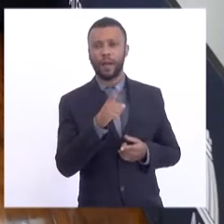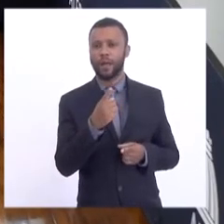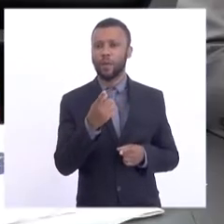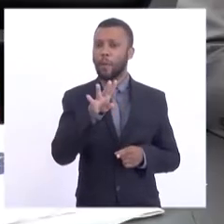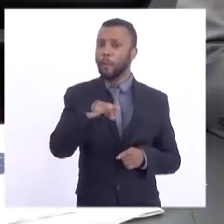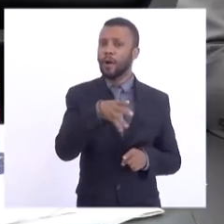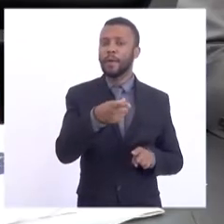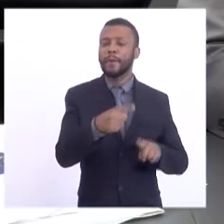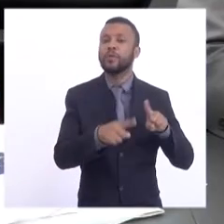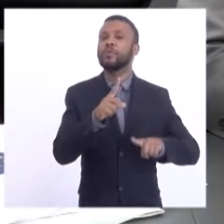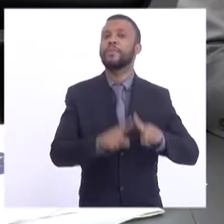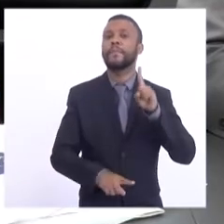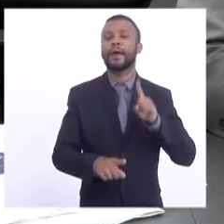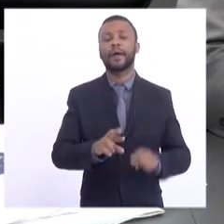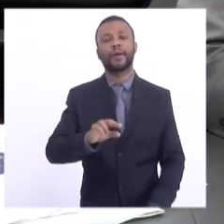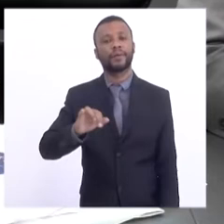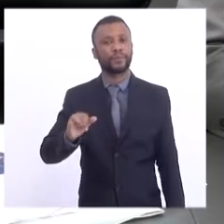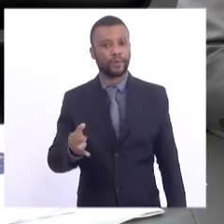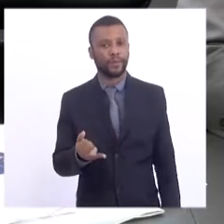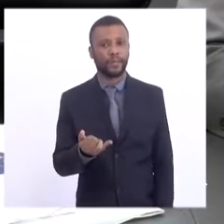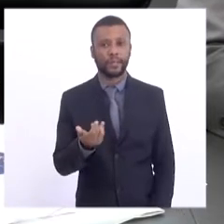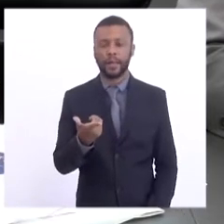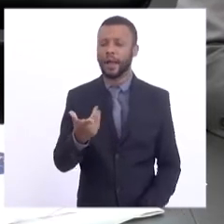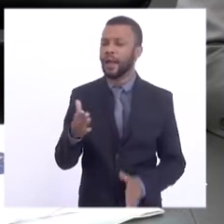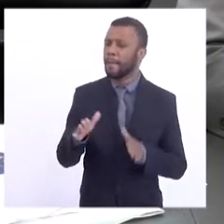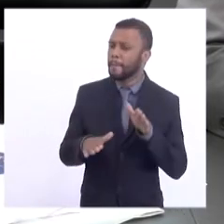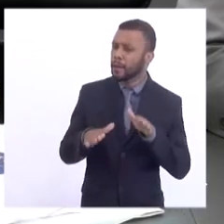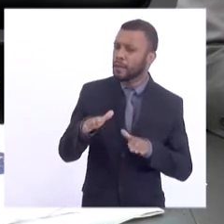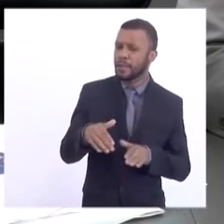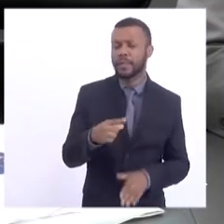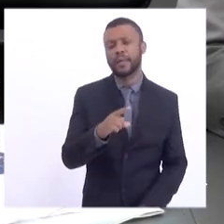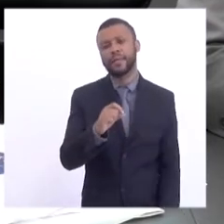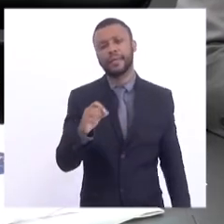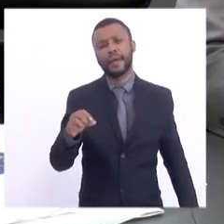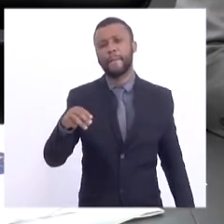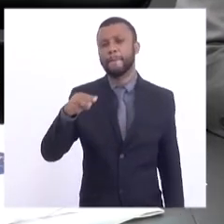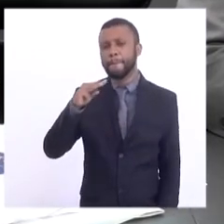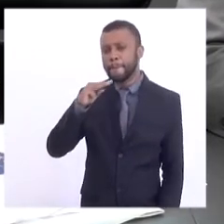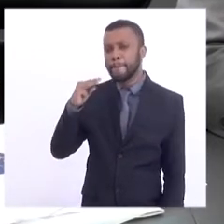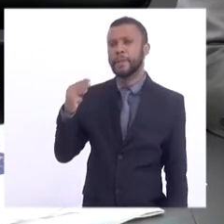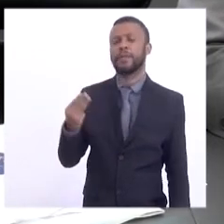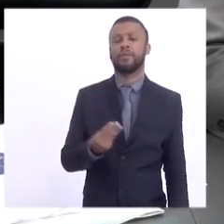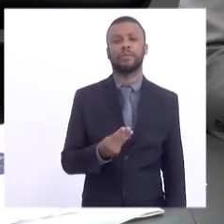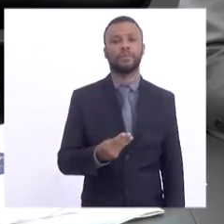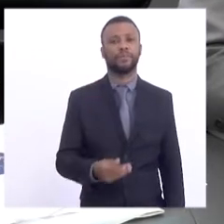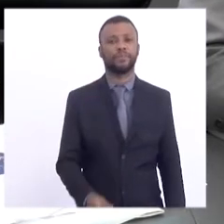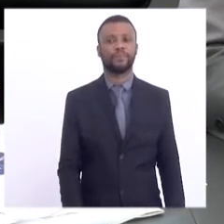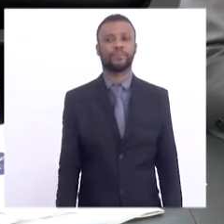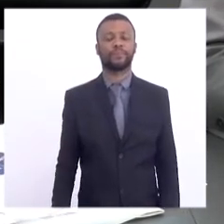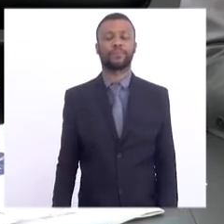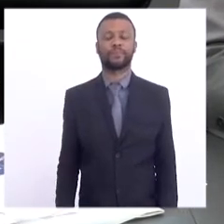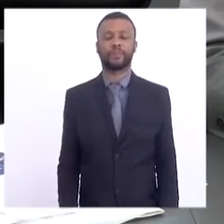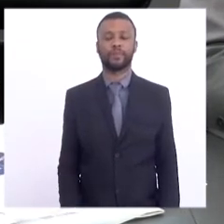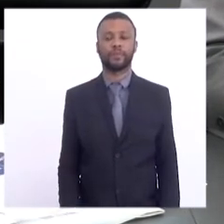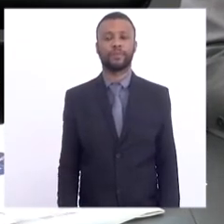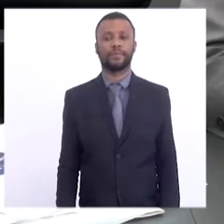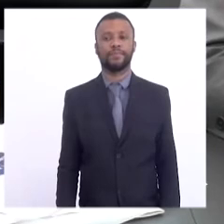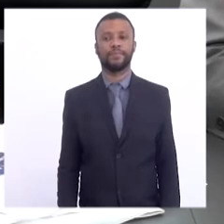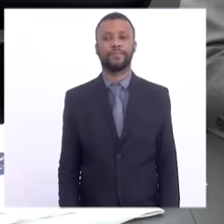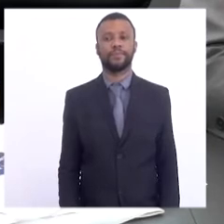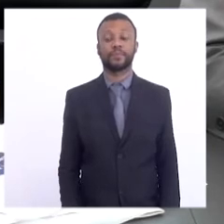passo a passo é valorizada depois aproximadamente pouco mais de 100 milhões do eu quiser que